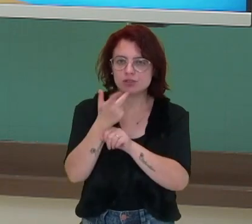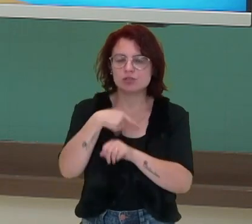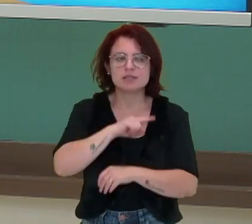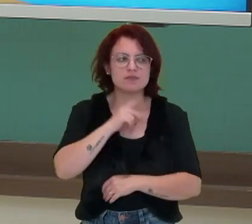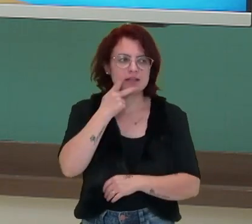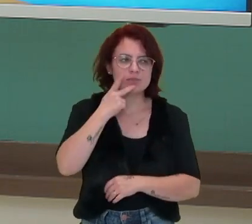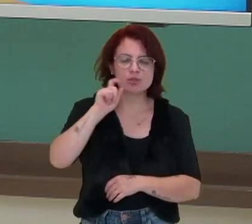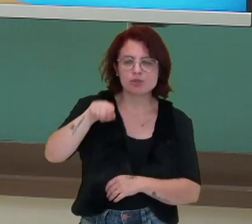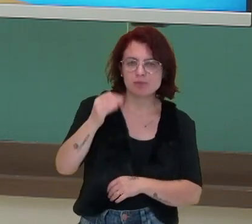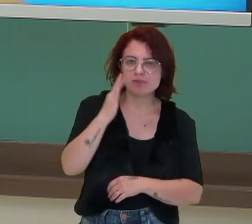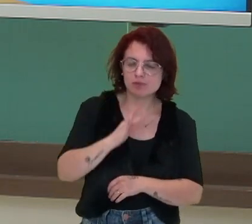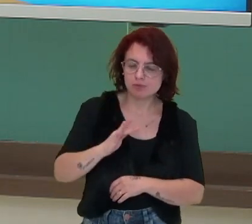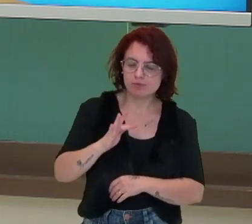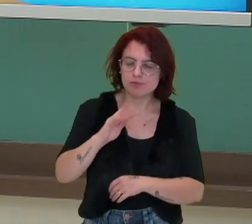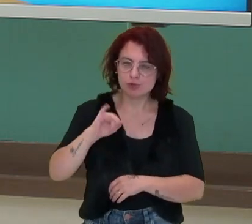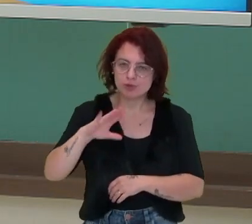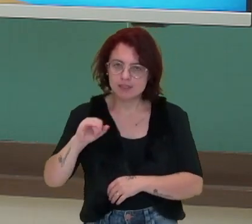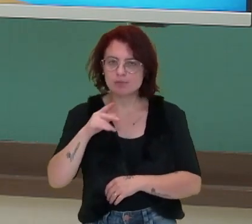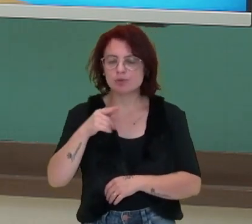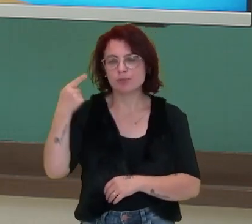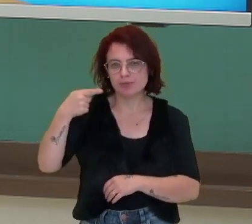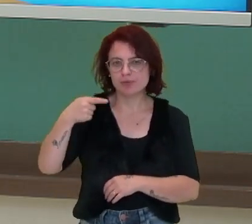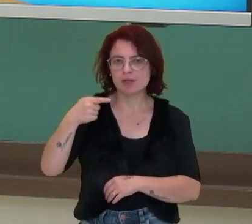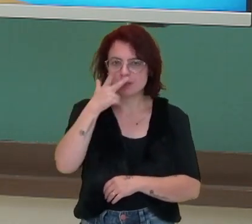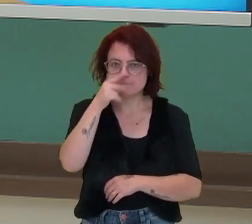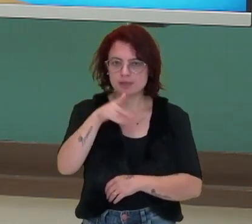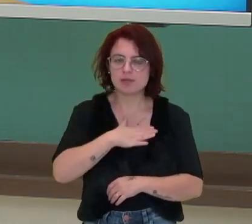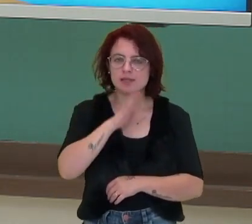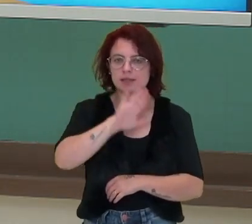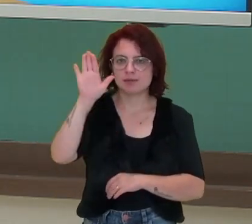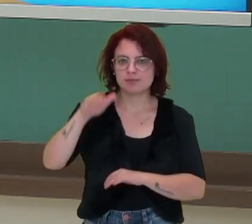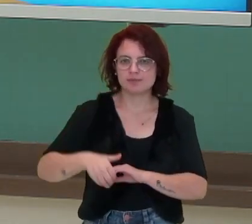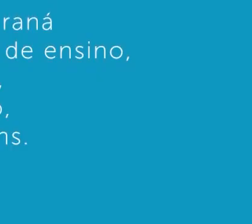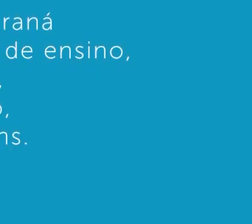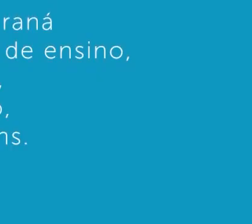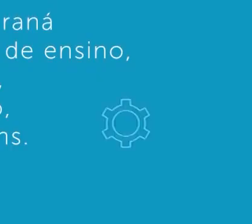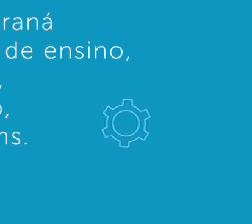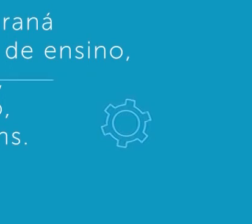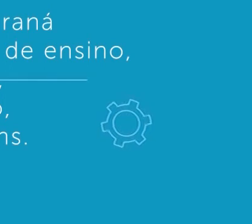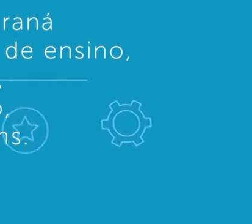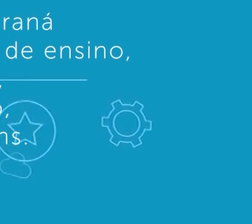Nesse vídeo nós falamos sobre futurismo parte 1. Espero que vocês tenham gostado. Até breve. Tchau, tchau.